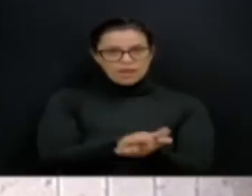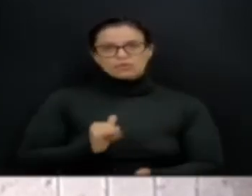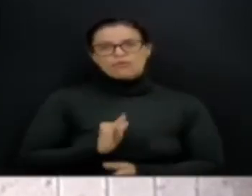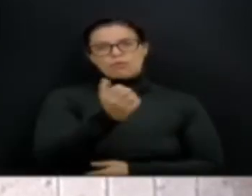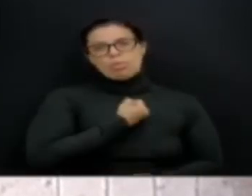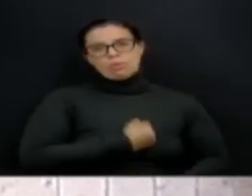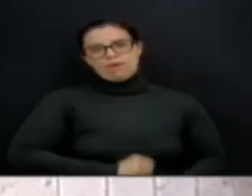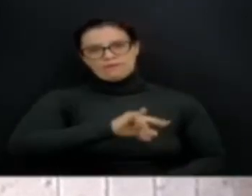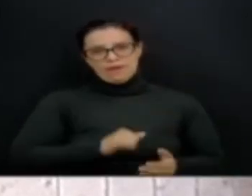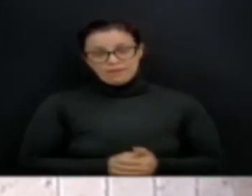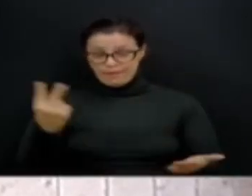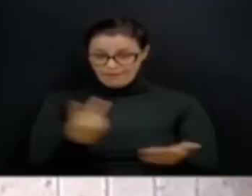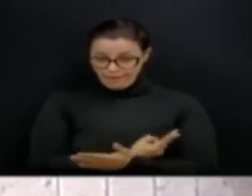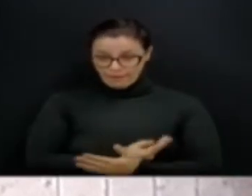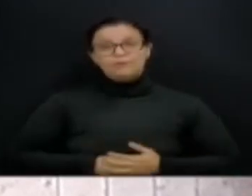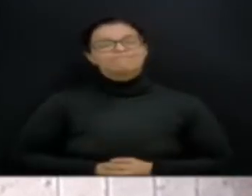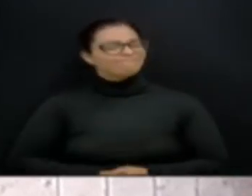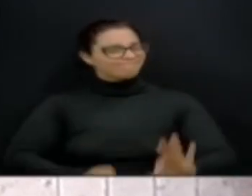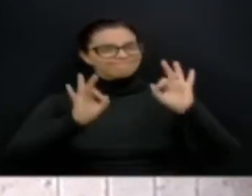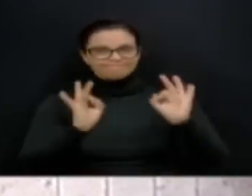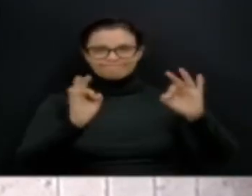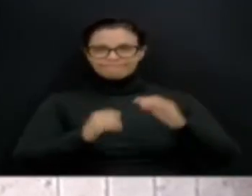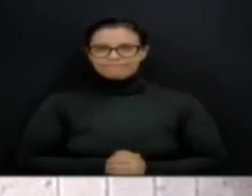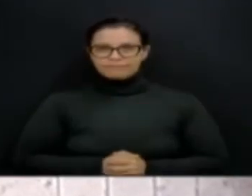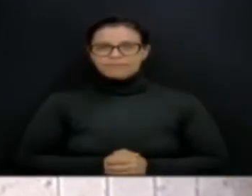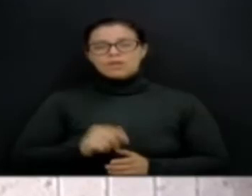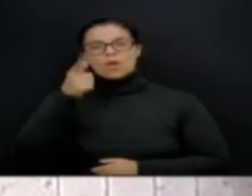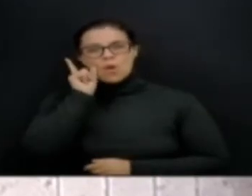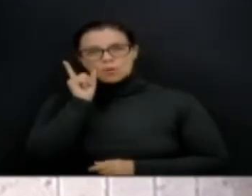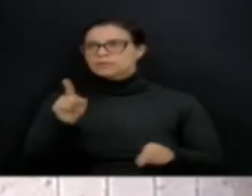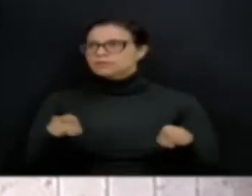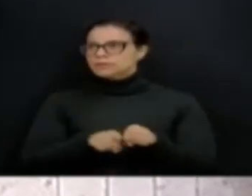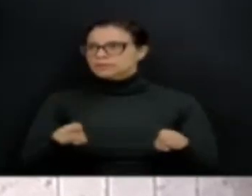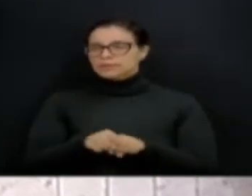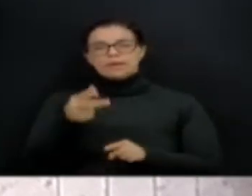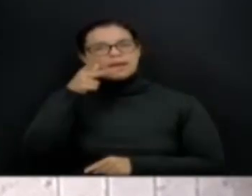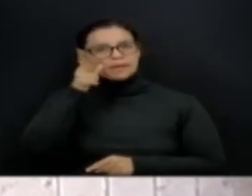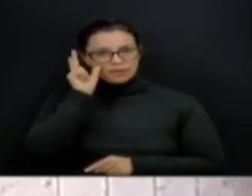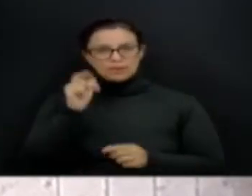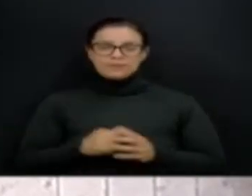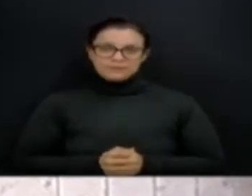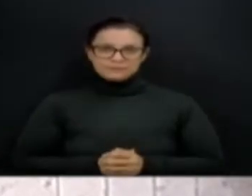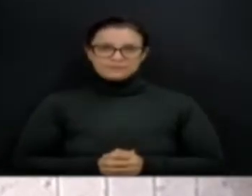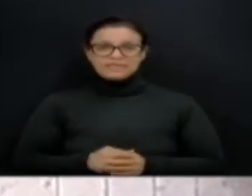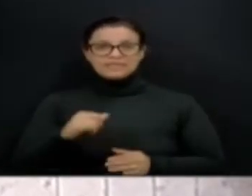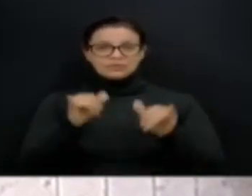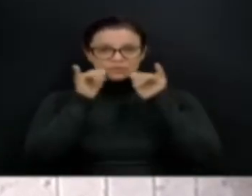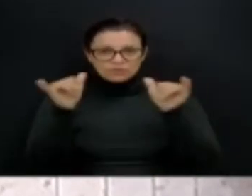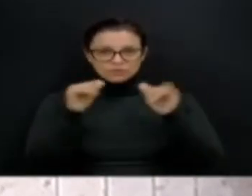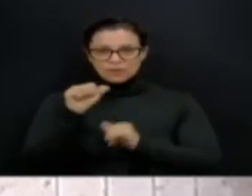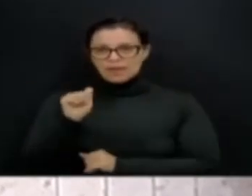cagada. Erro. Dito e feito. Saiu ontem, ou melhor, antes de ontem, um informe